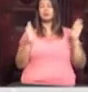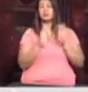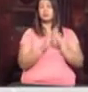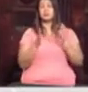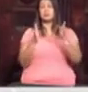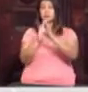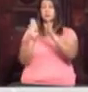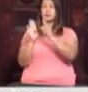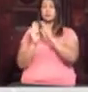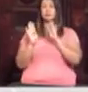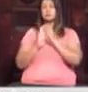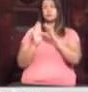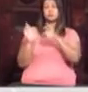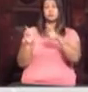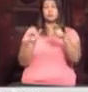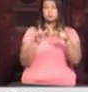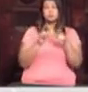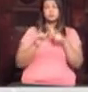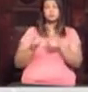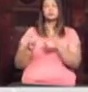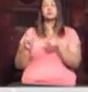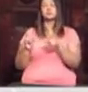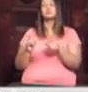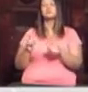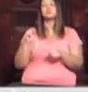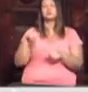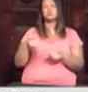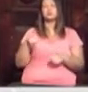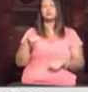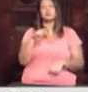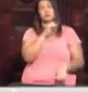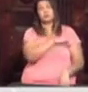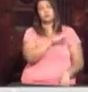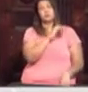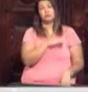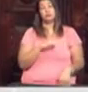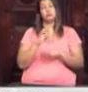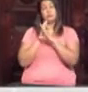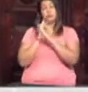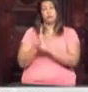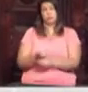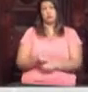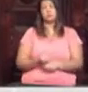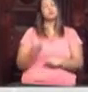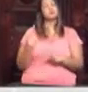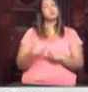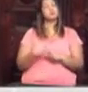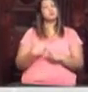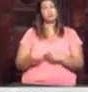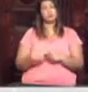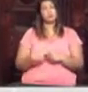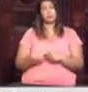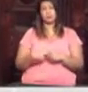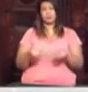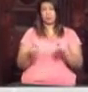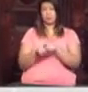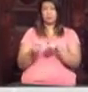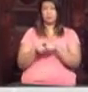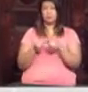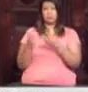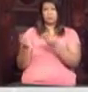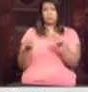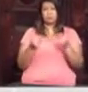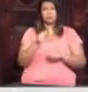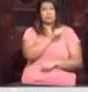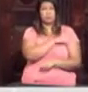de escolas, de turmas, de turnos do nosso Estado nos últimos anos, deixando milhares de alunos sem